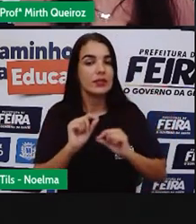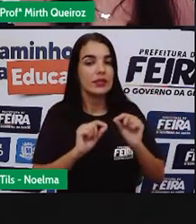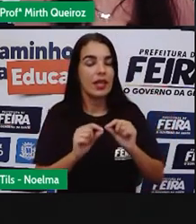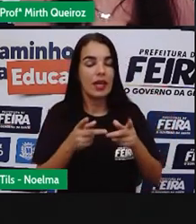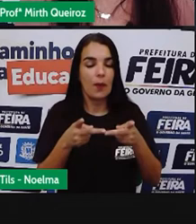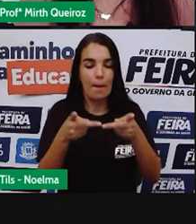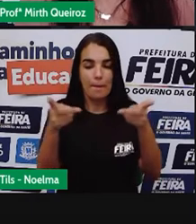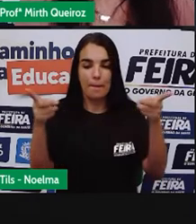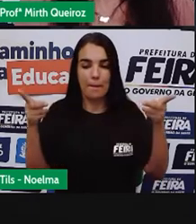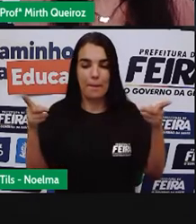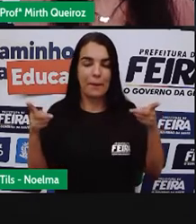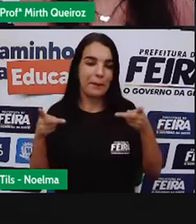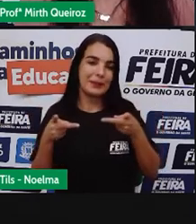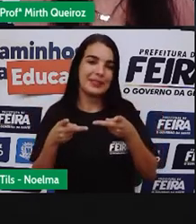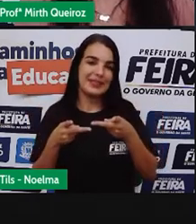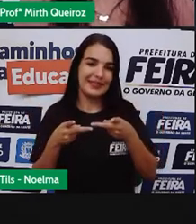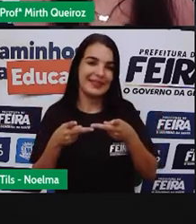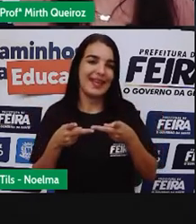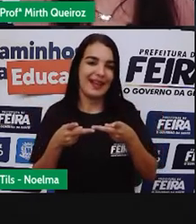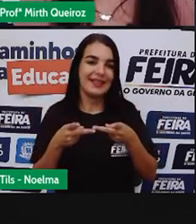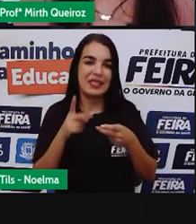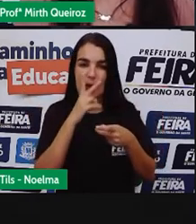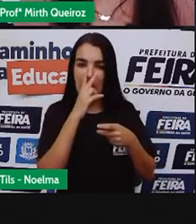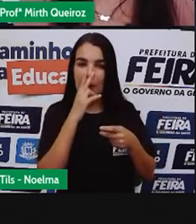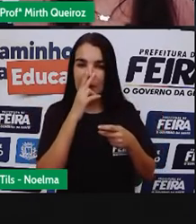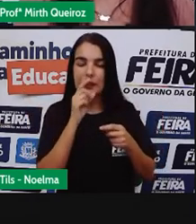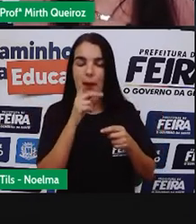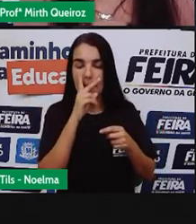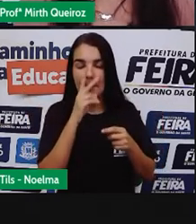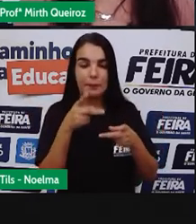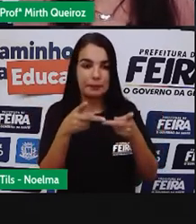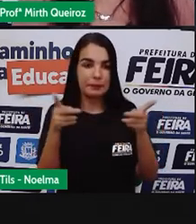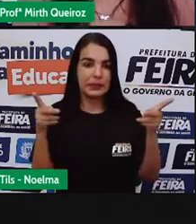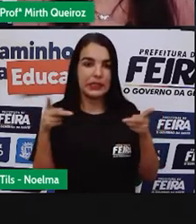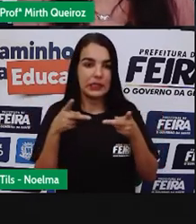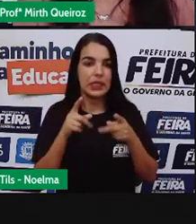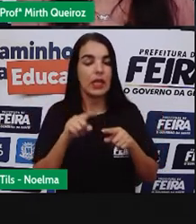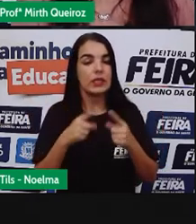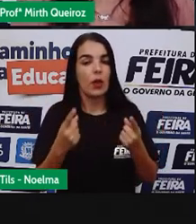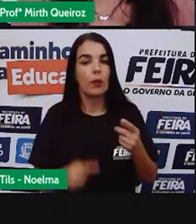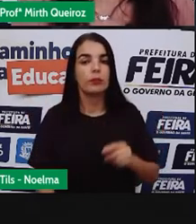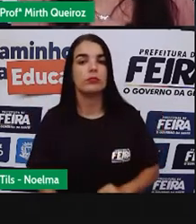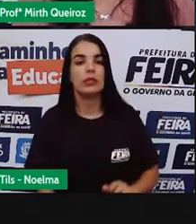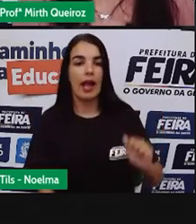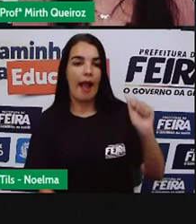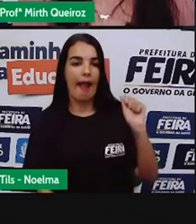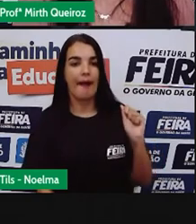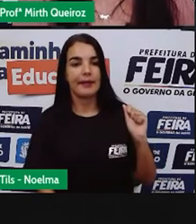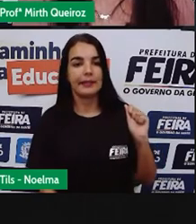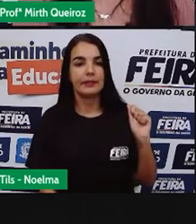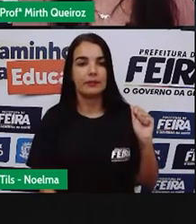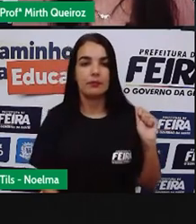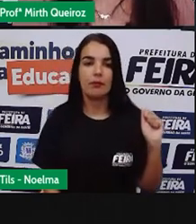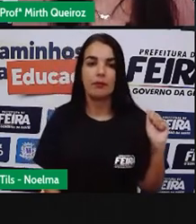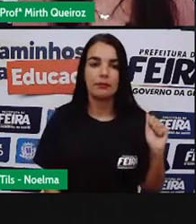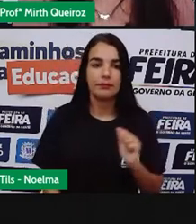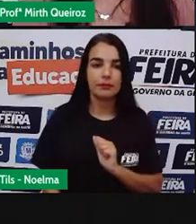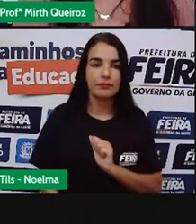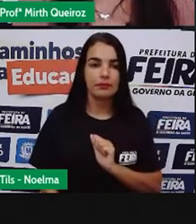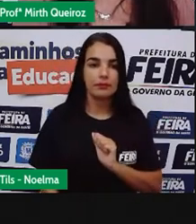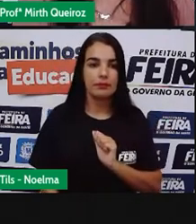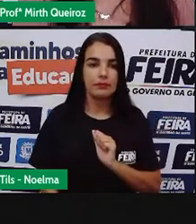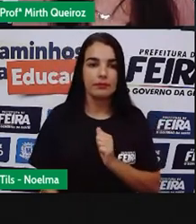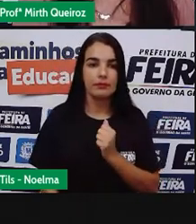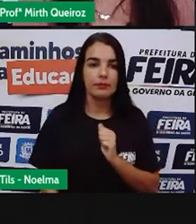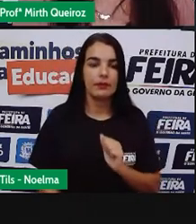conhecido como gráfico de pizza, né? Que lembra uma pizza. Que é a alternativa A. Quarta